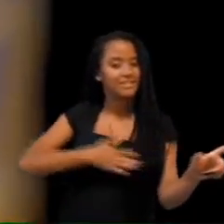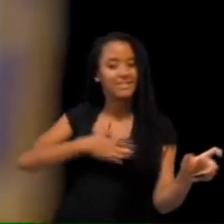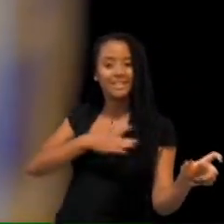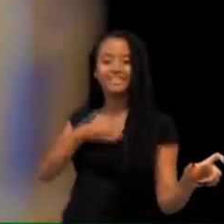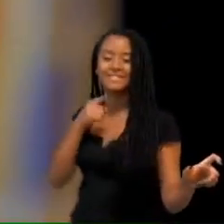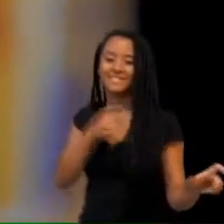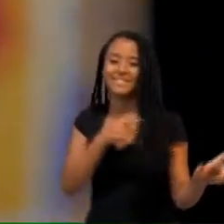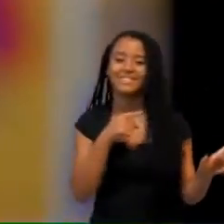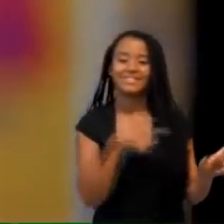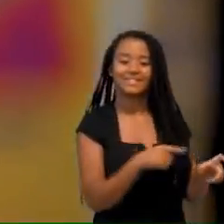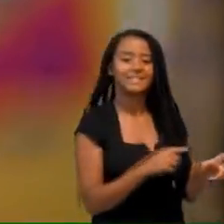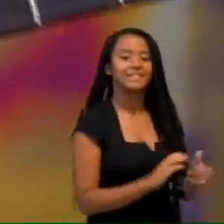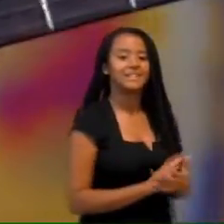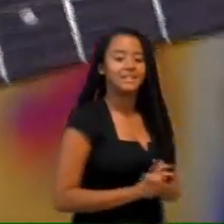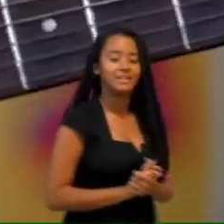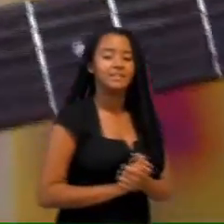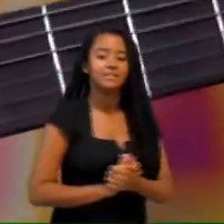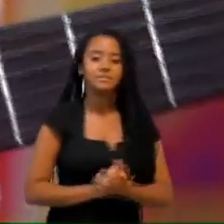você